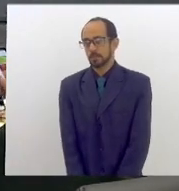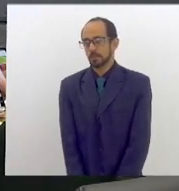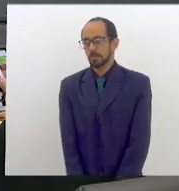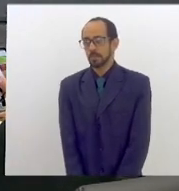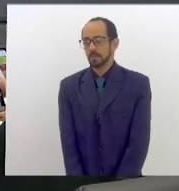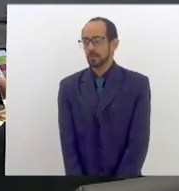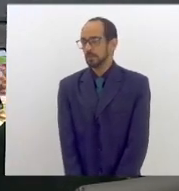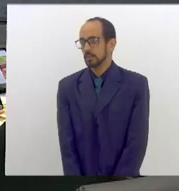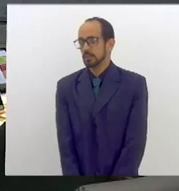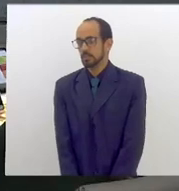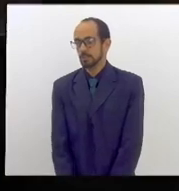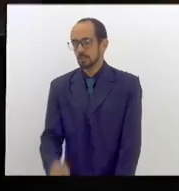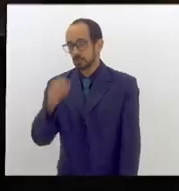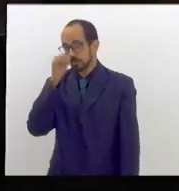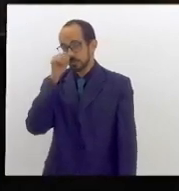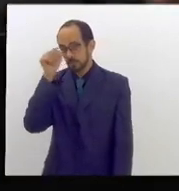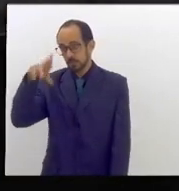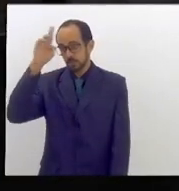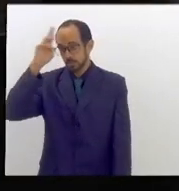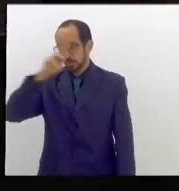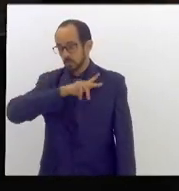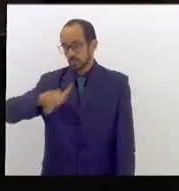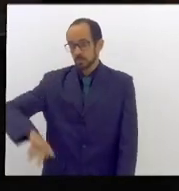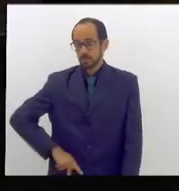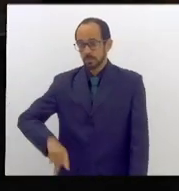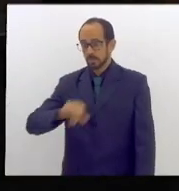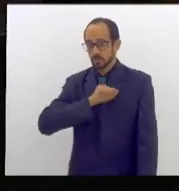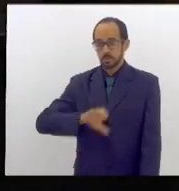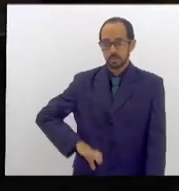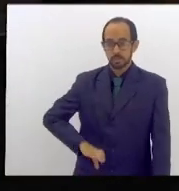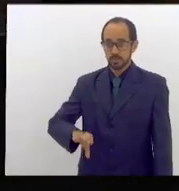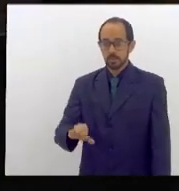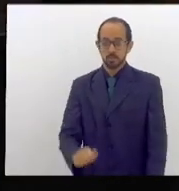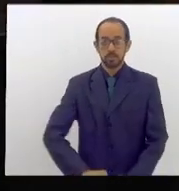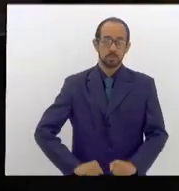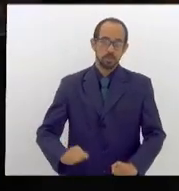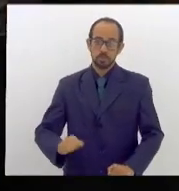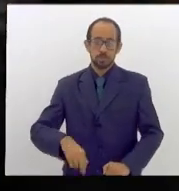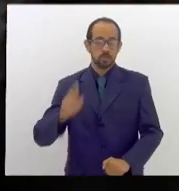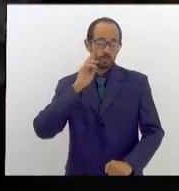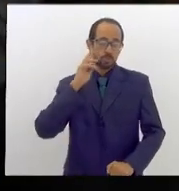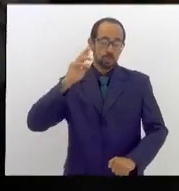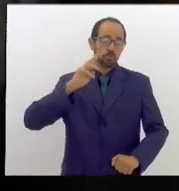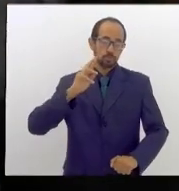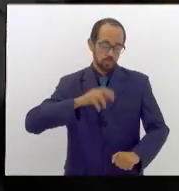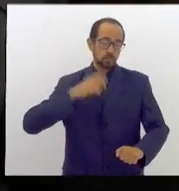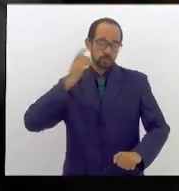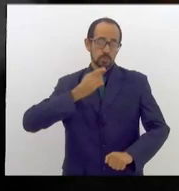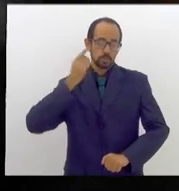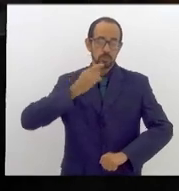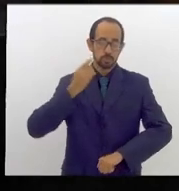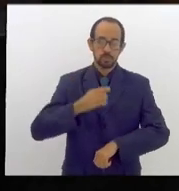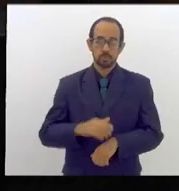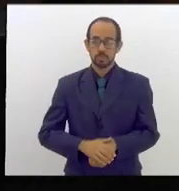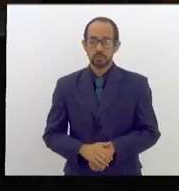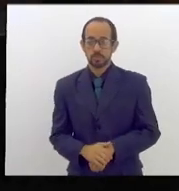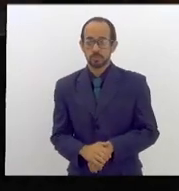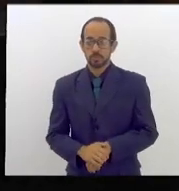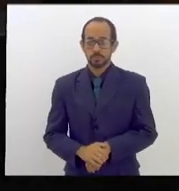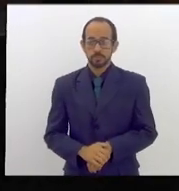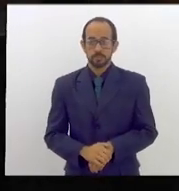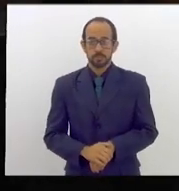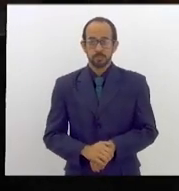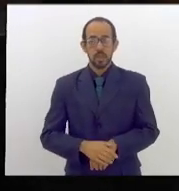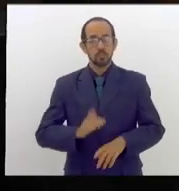senhor presidente André Siciliano senhoras e senhores deputados vamos